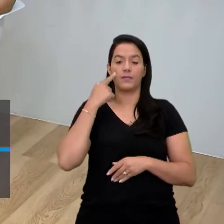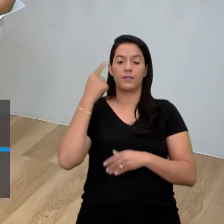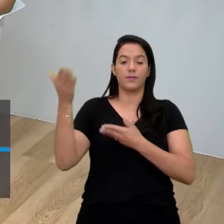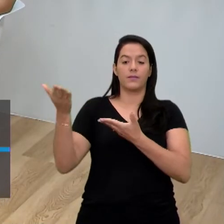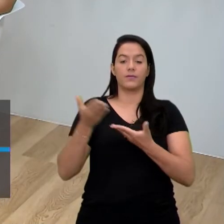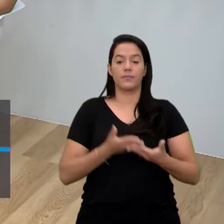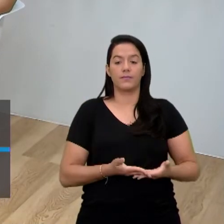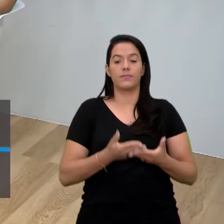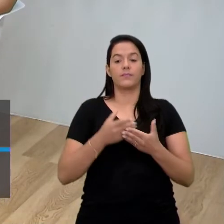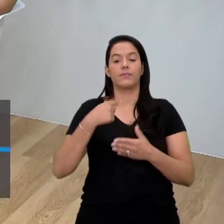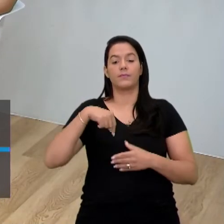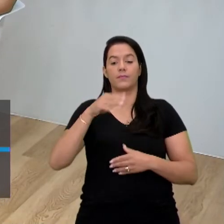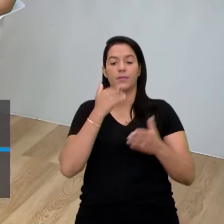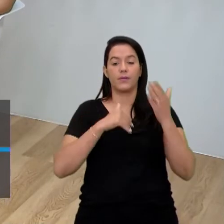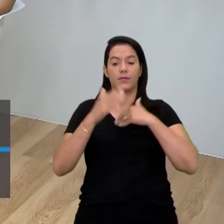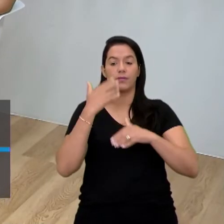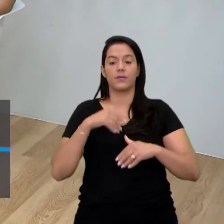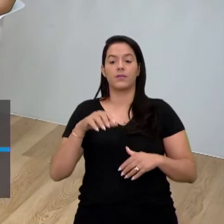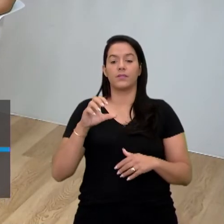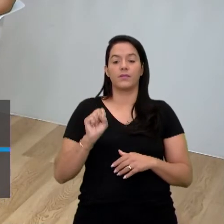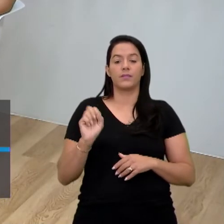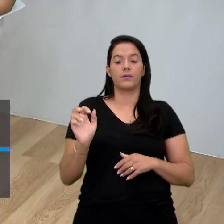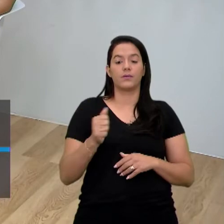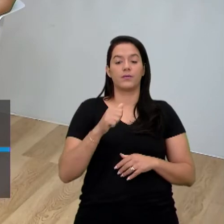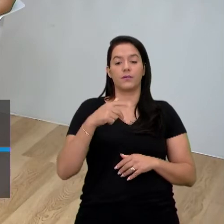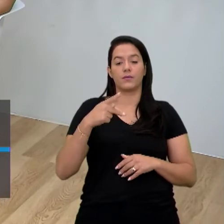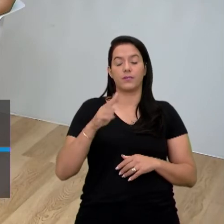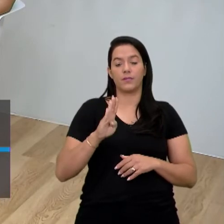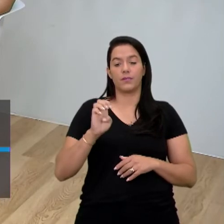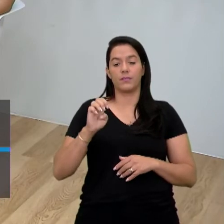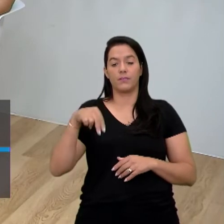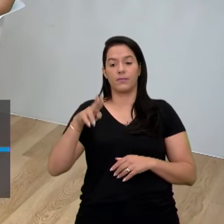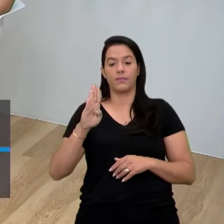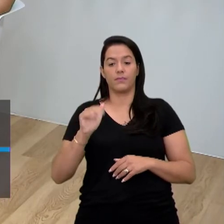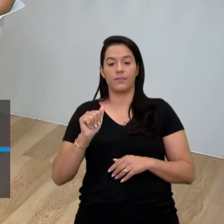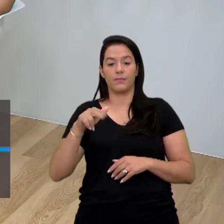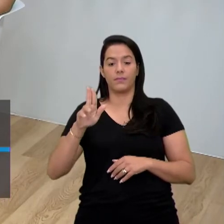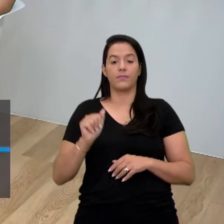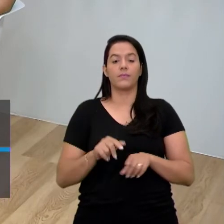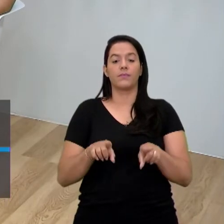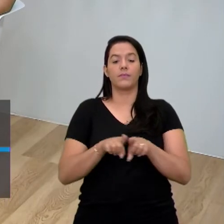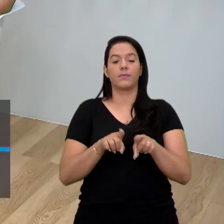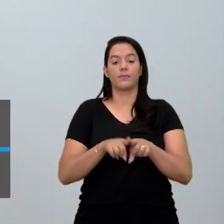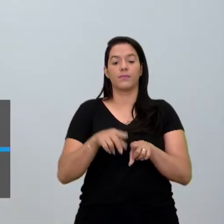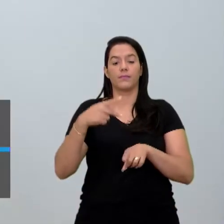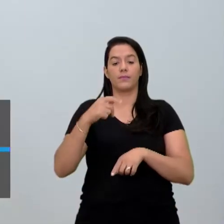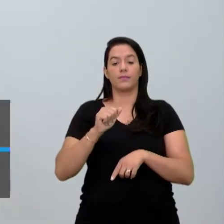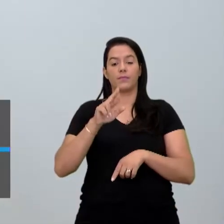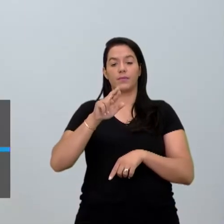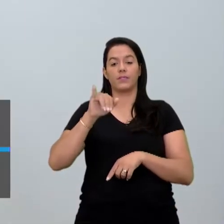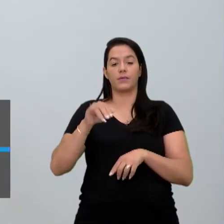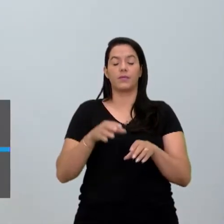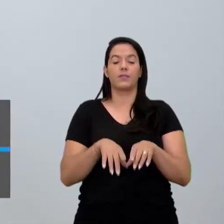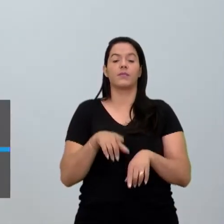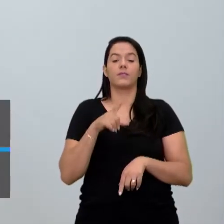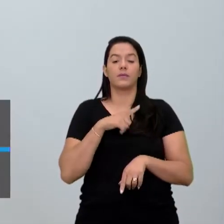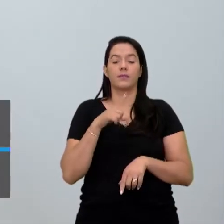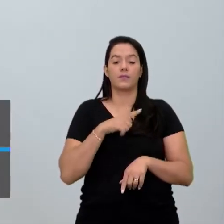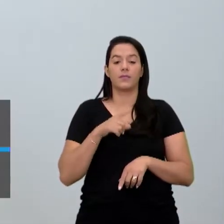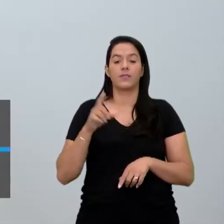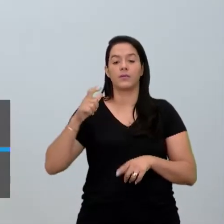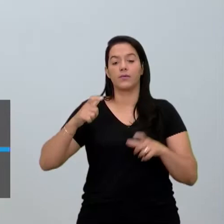almoçar. Shawarma. Shawarma, kebab. Isso, no Pari, sabe, ali no Pari tem